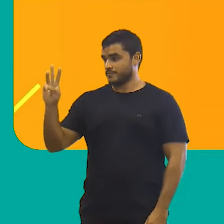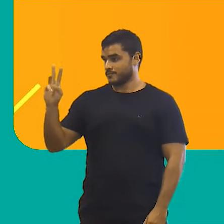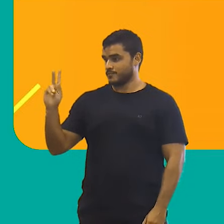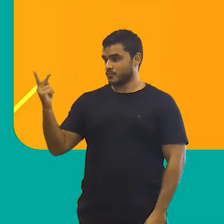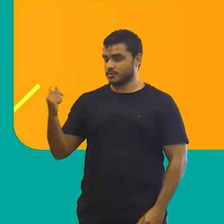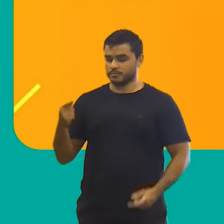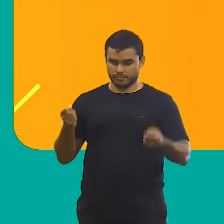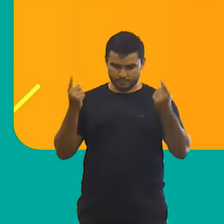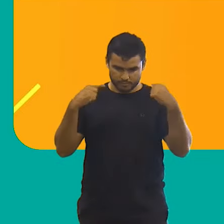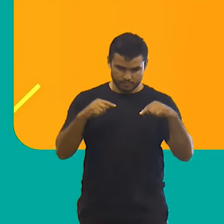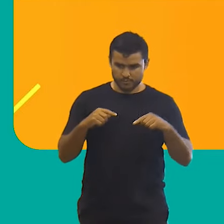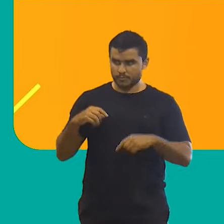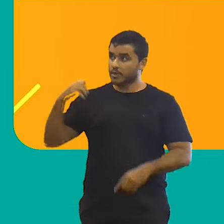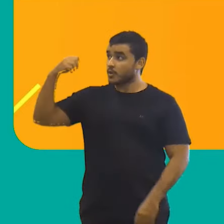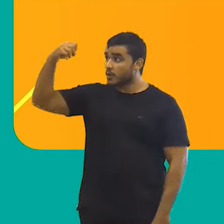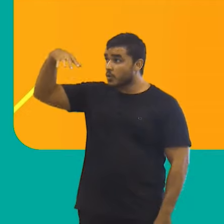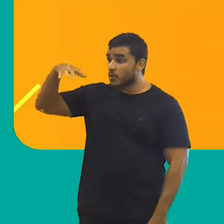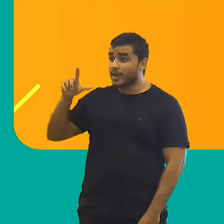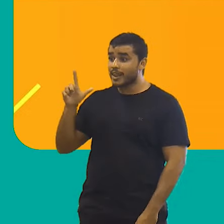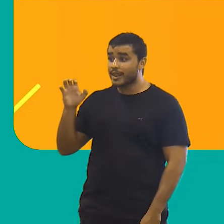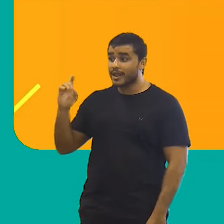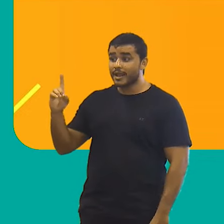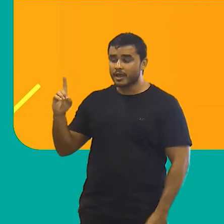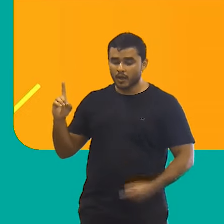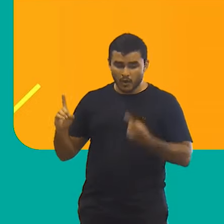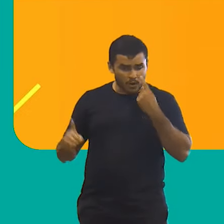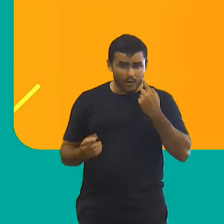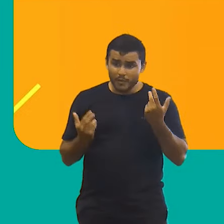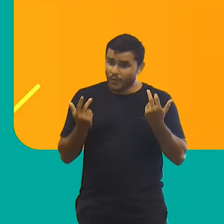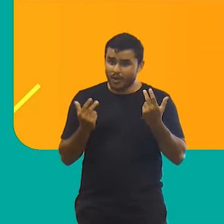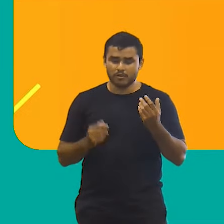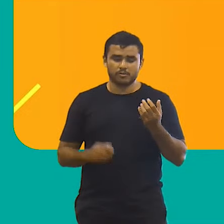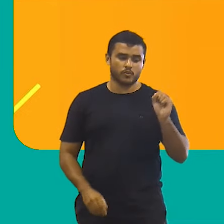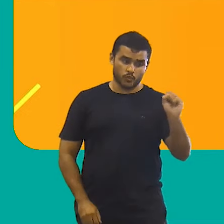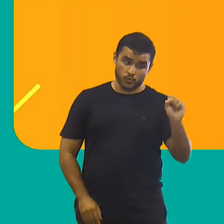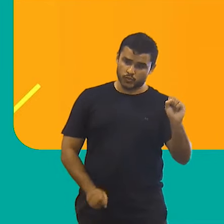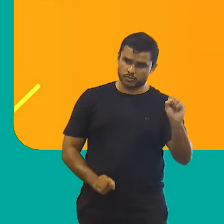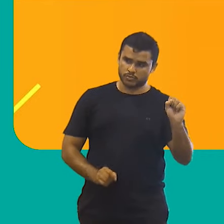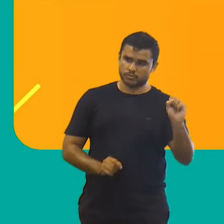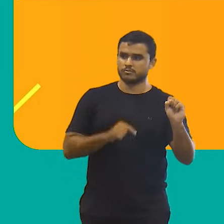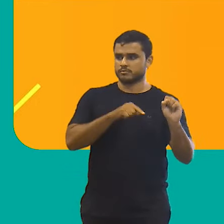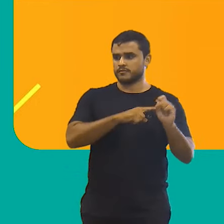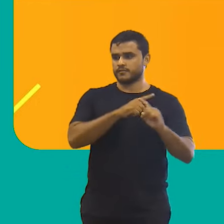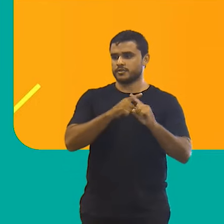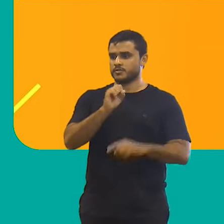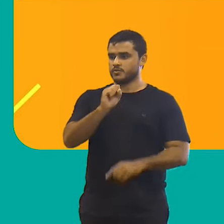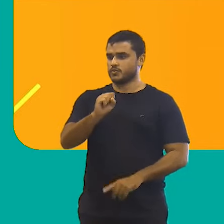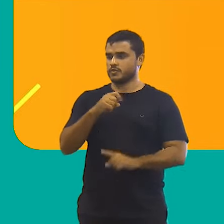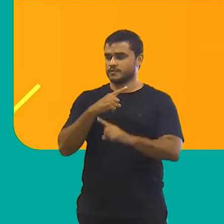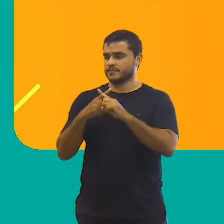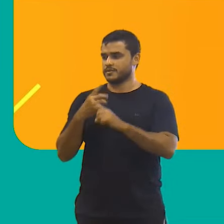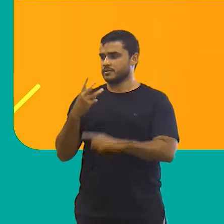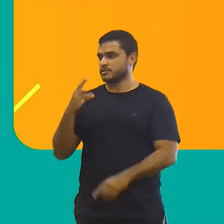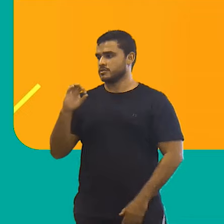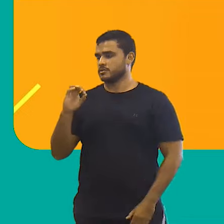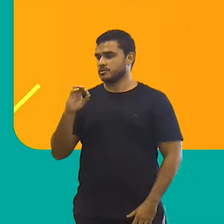dias. Então o total de tempo que fica no mês são 240